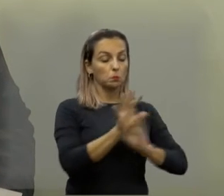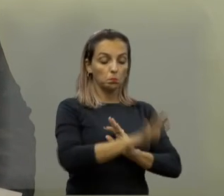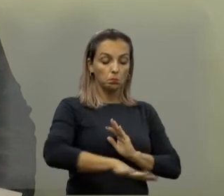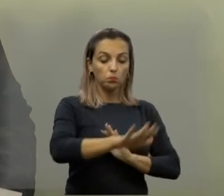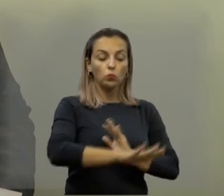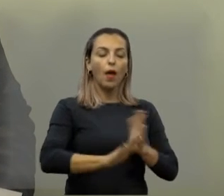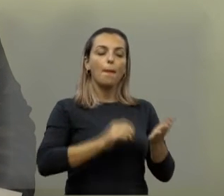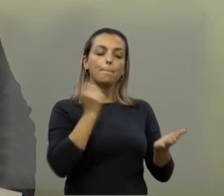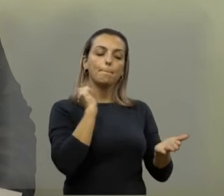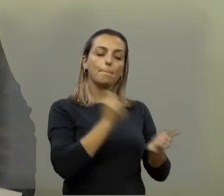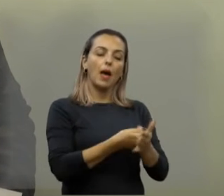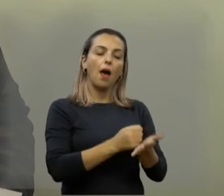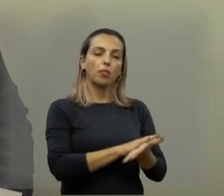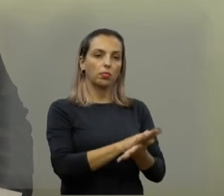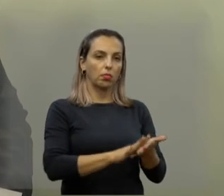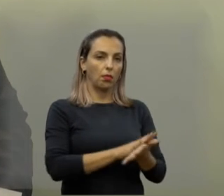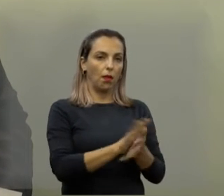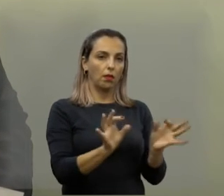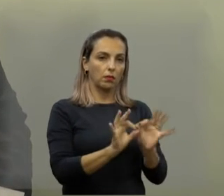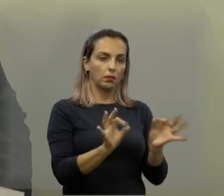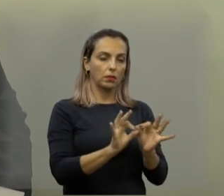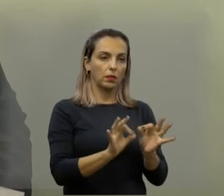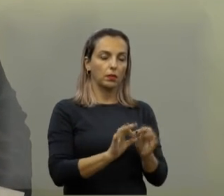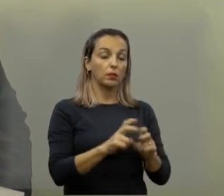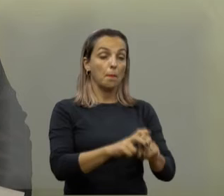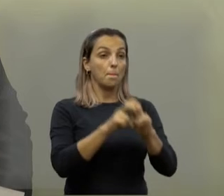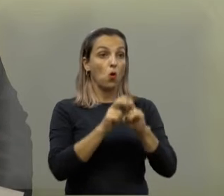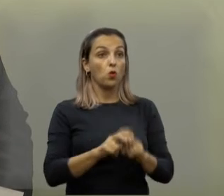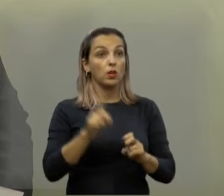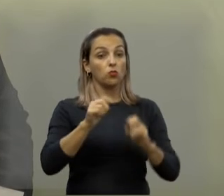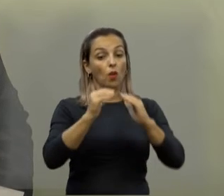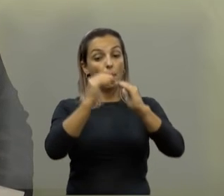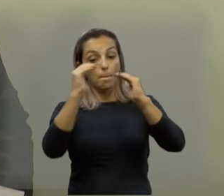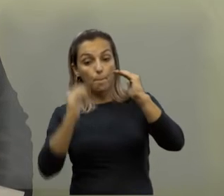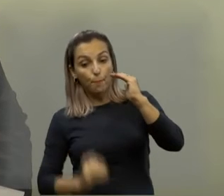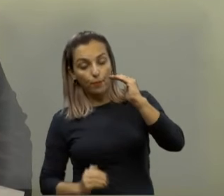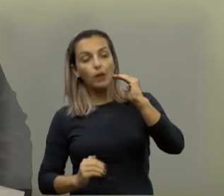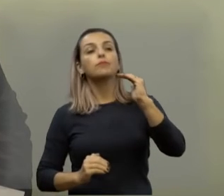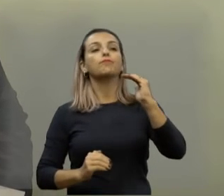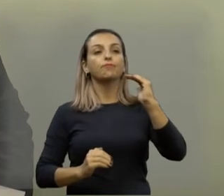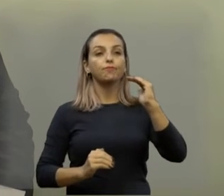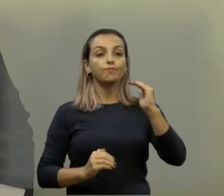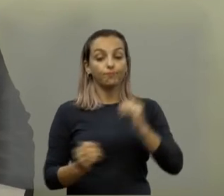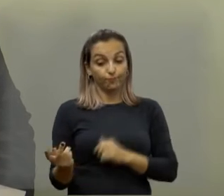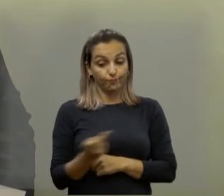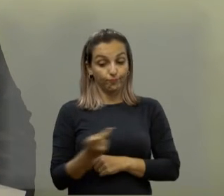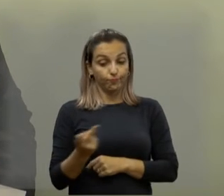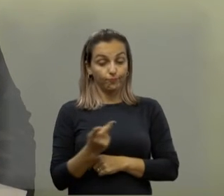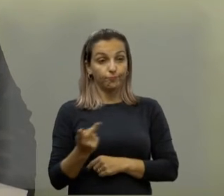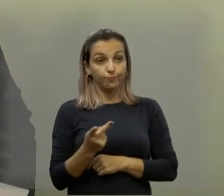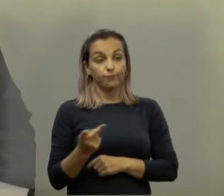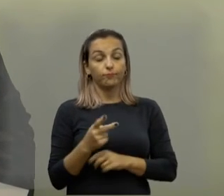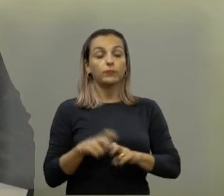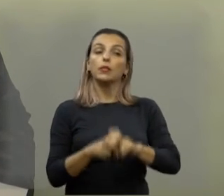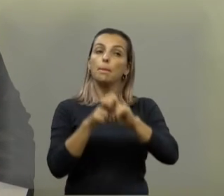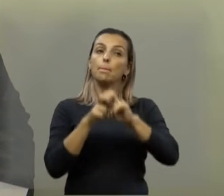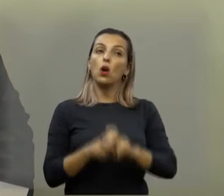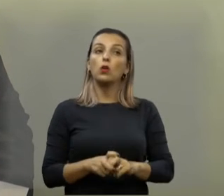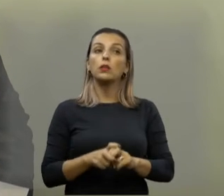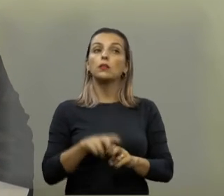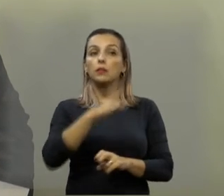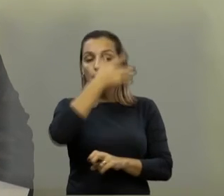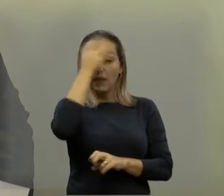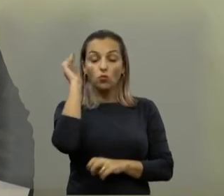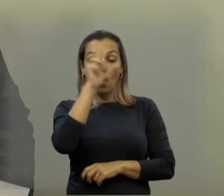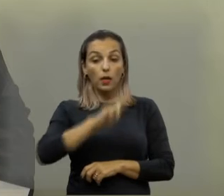comuns evidenciando uma gritante e injustificável disparidade entre o cemitério e por consequência entre